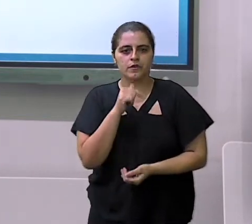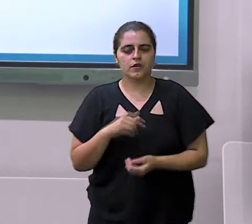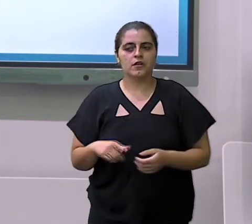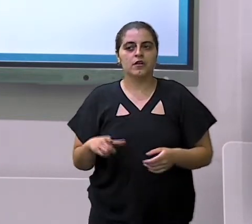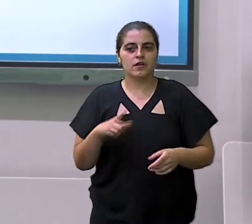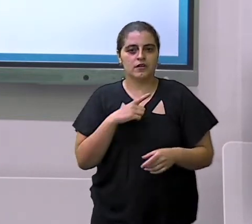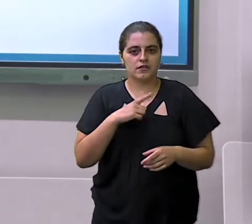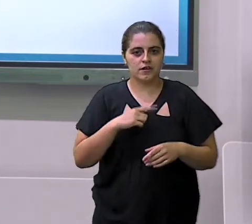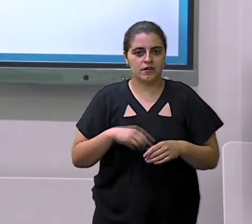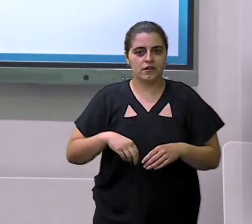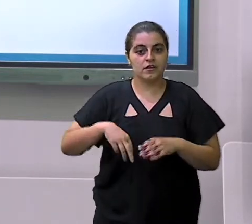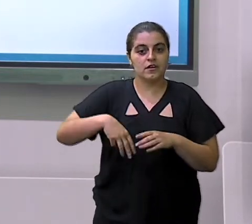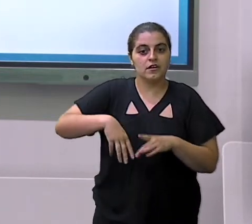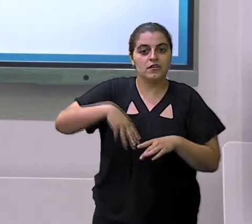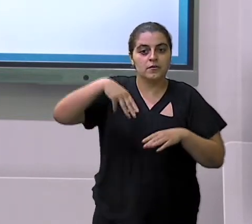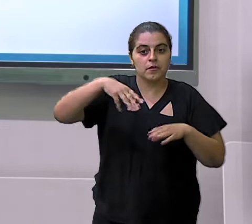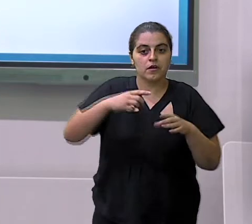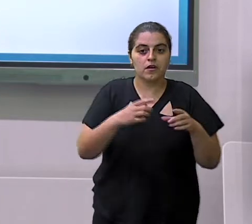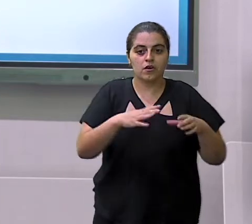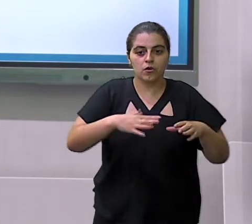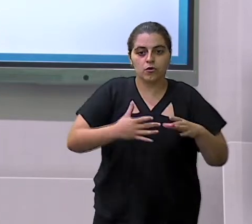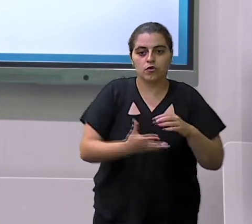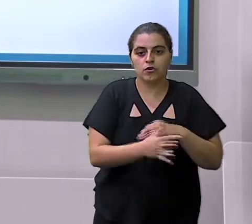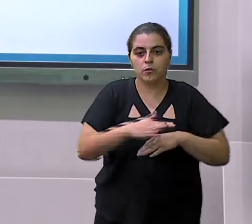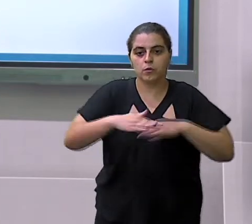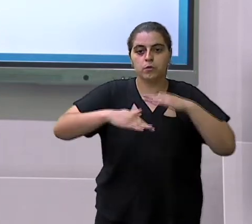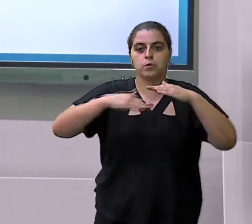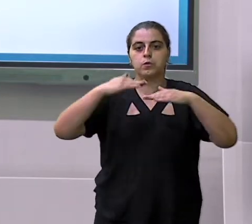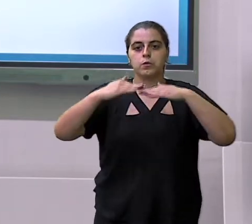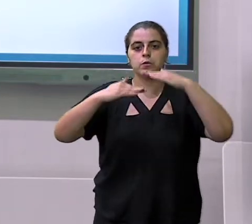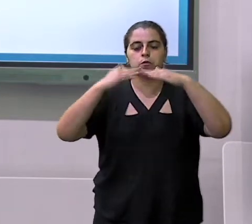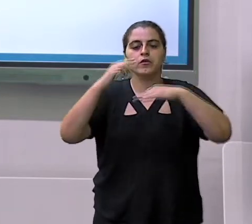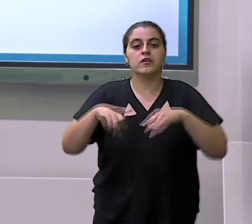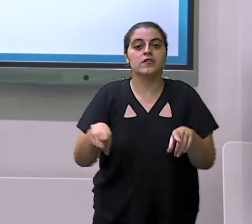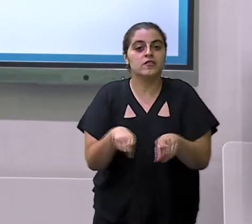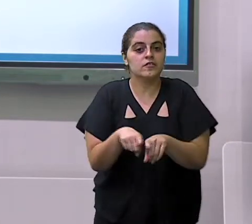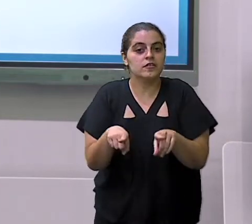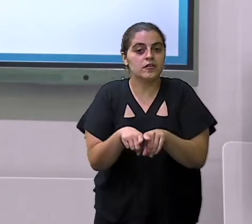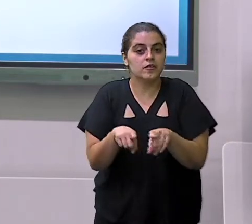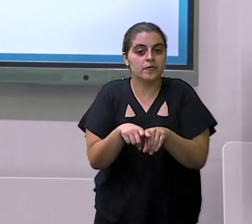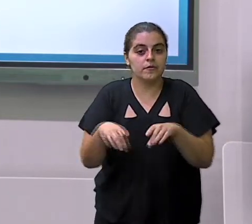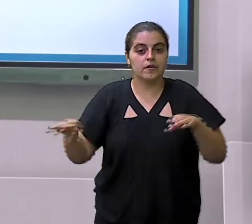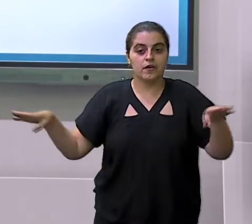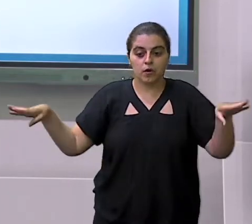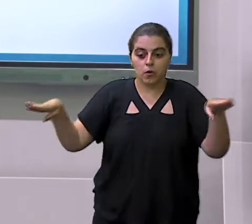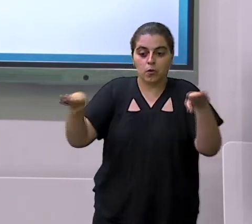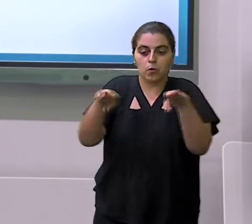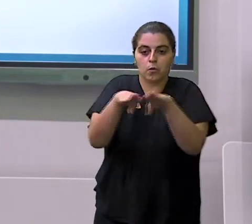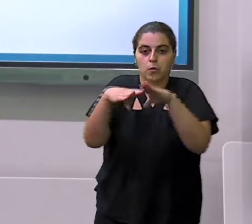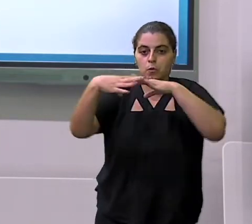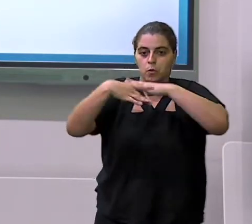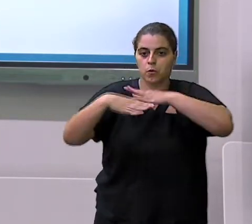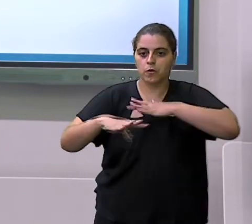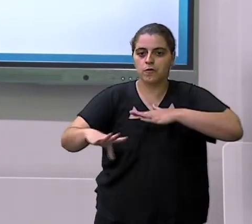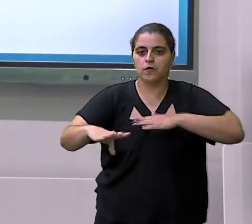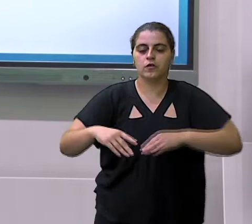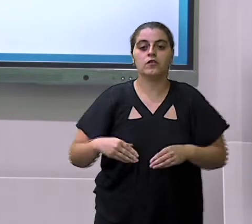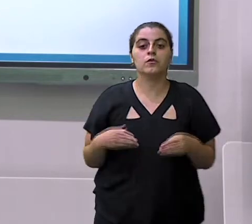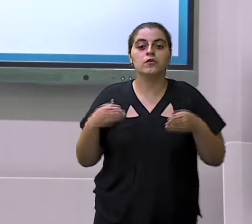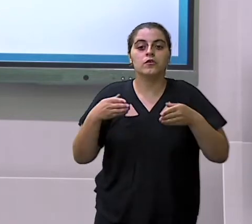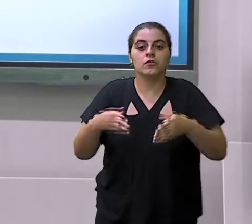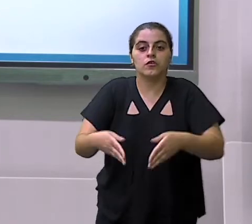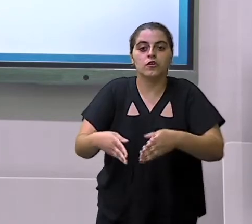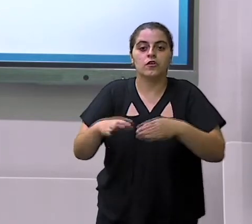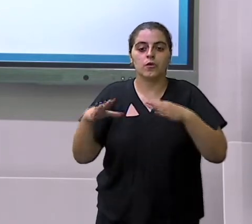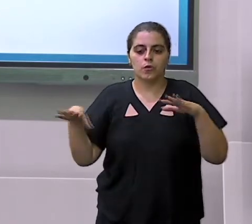Ele tem as margens. E ele tem a sua foz, que é o seu destino final.